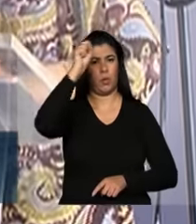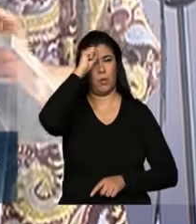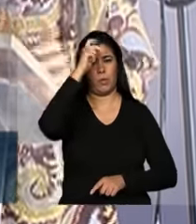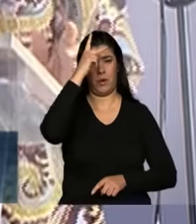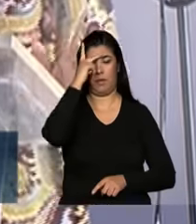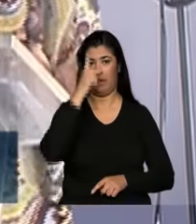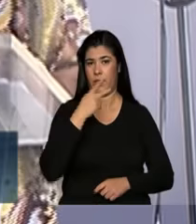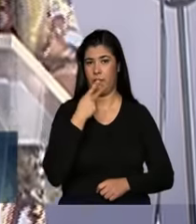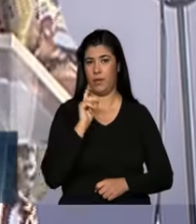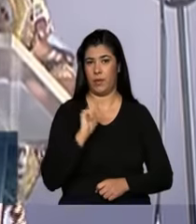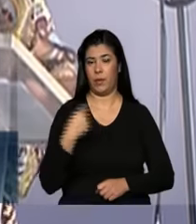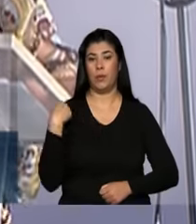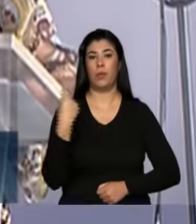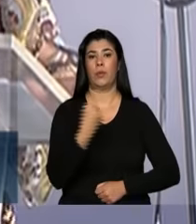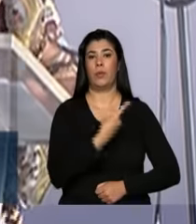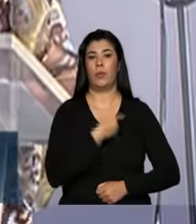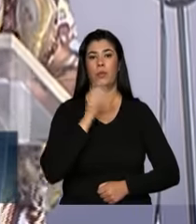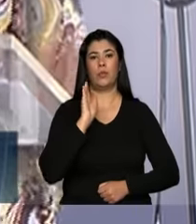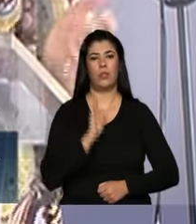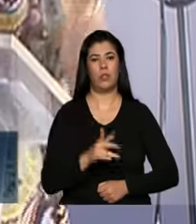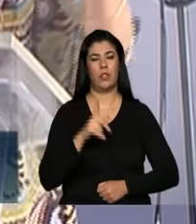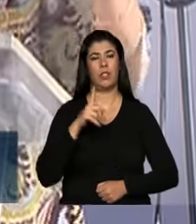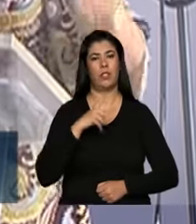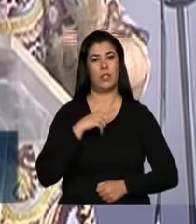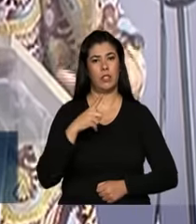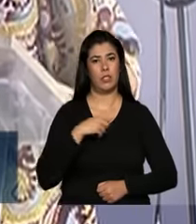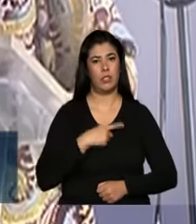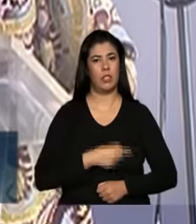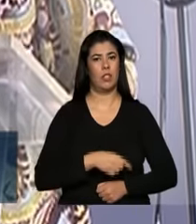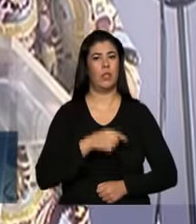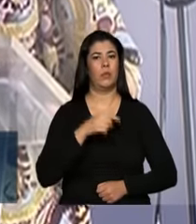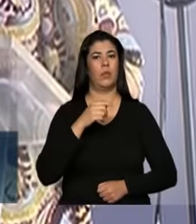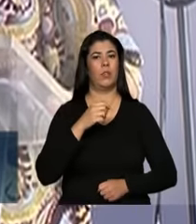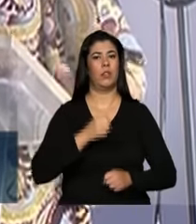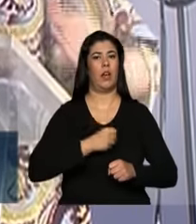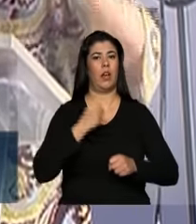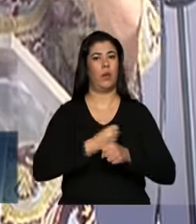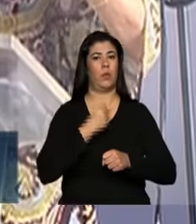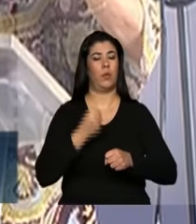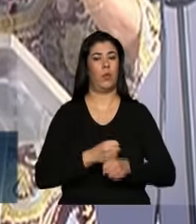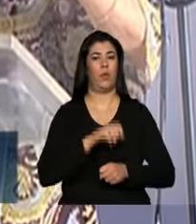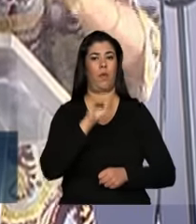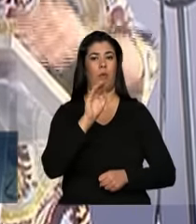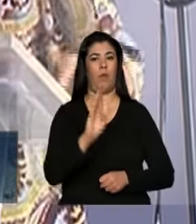aqui nós estamos concluindo a 235, nós estamos